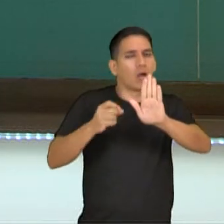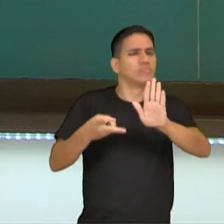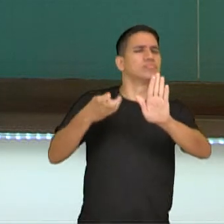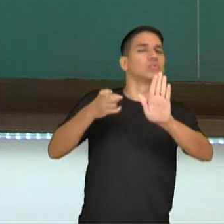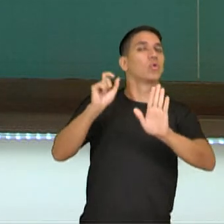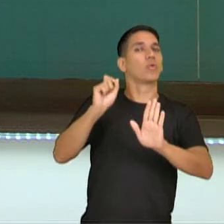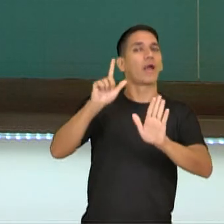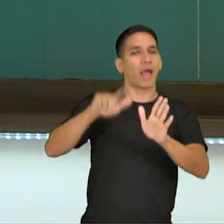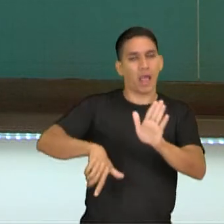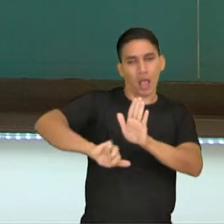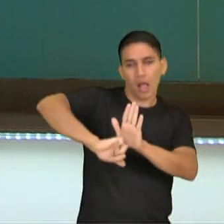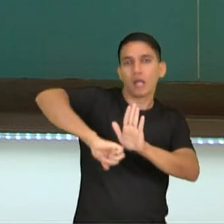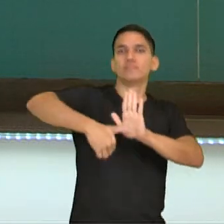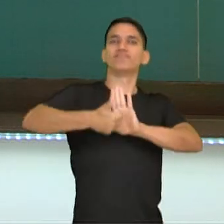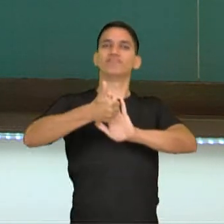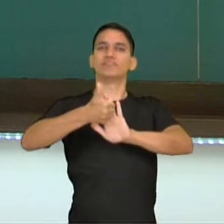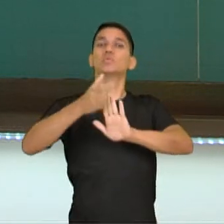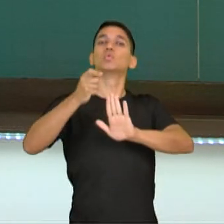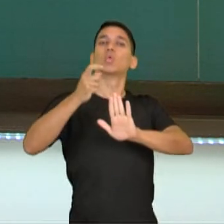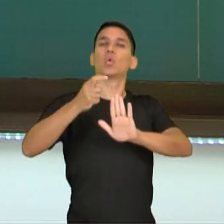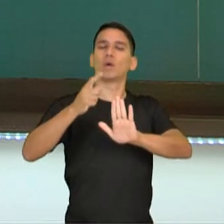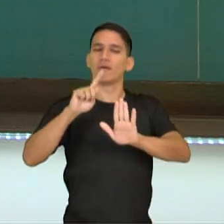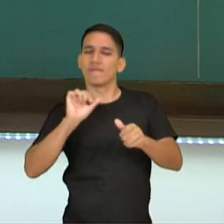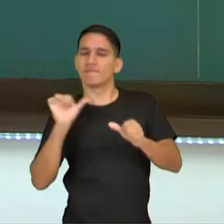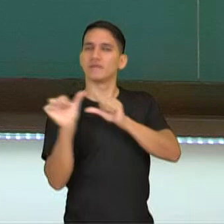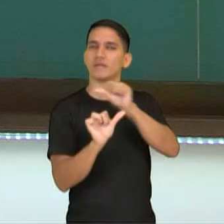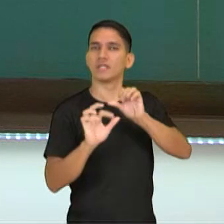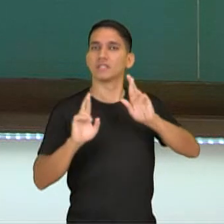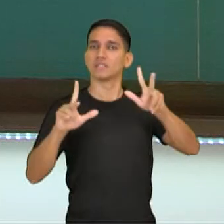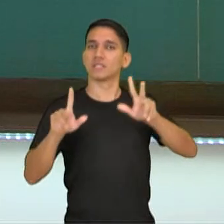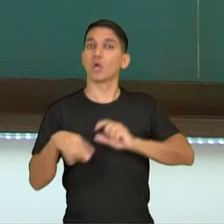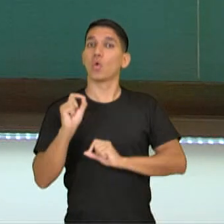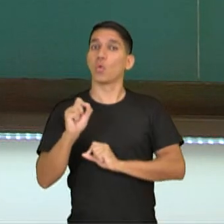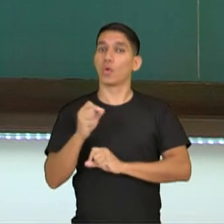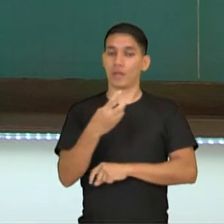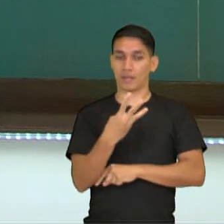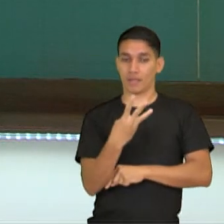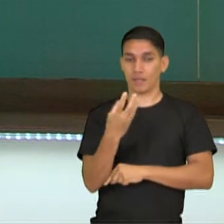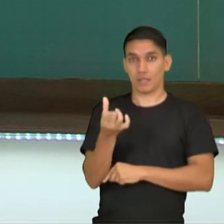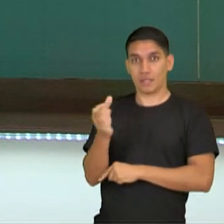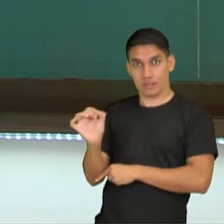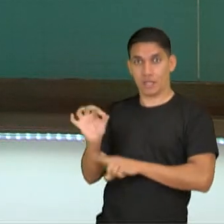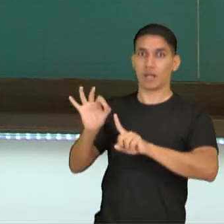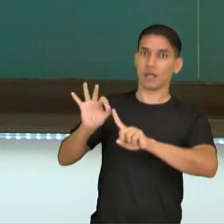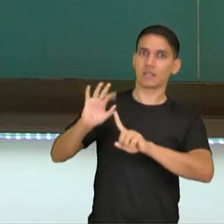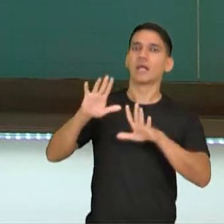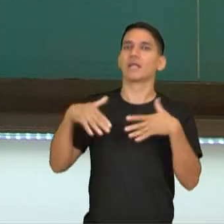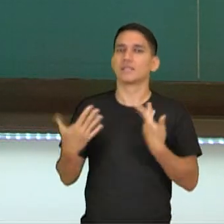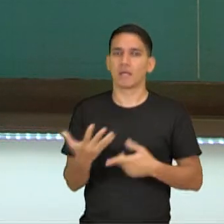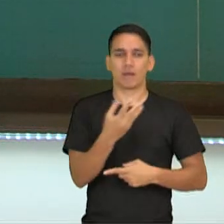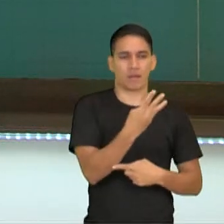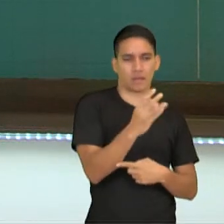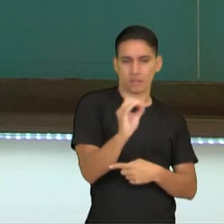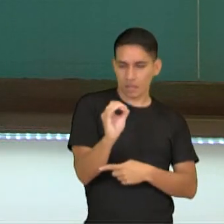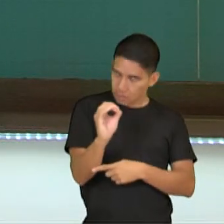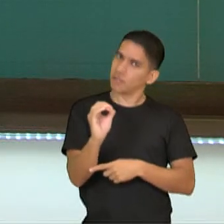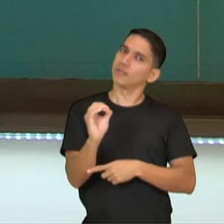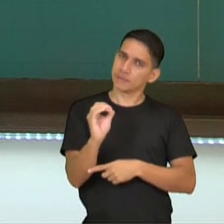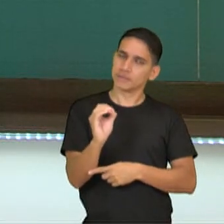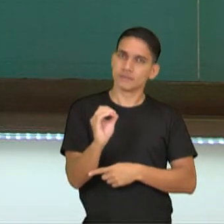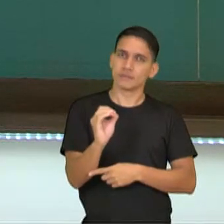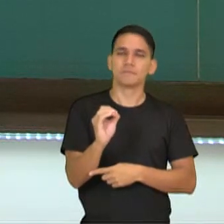vamos reduzir para o primeiro, fazendo a diferença com o ângulo de 360 graus. Então, 300, uma diferença com o